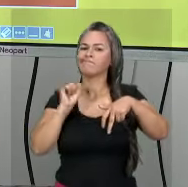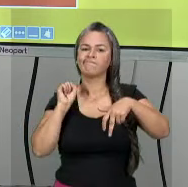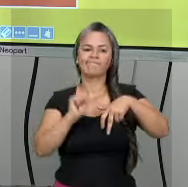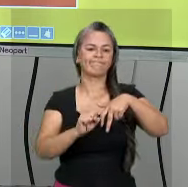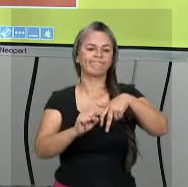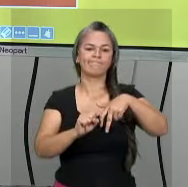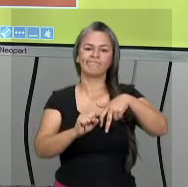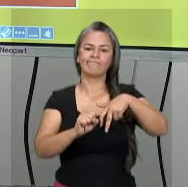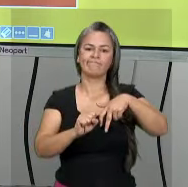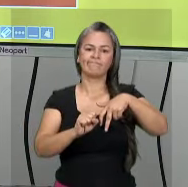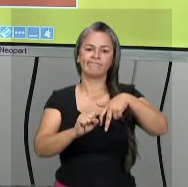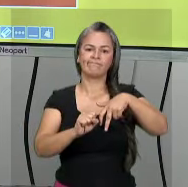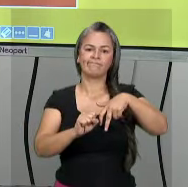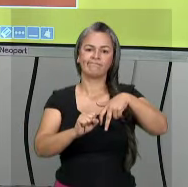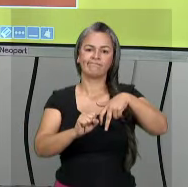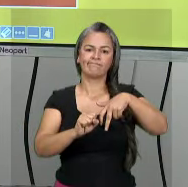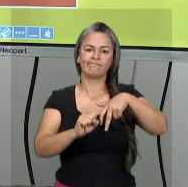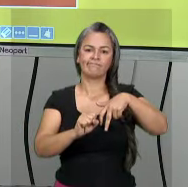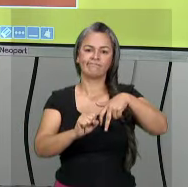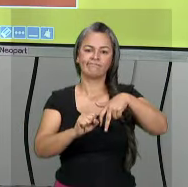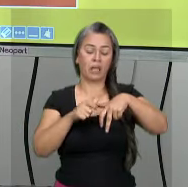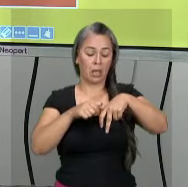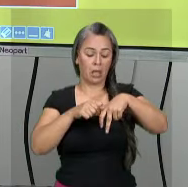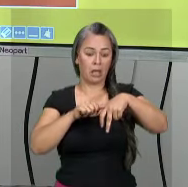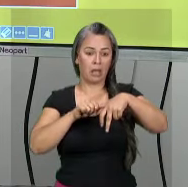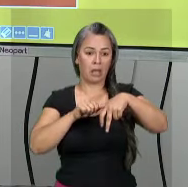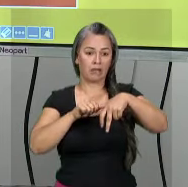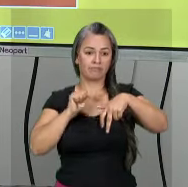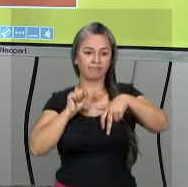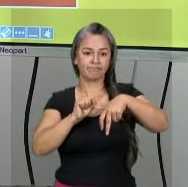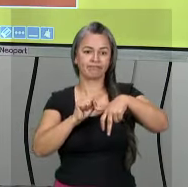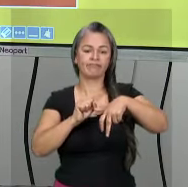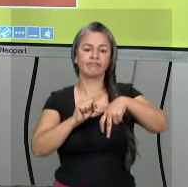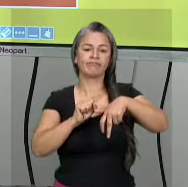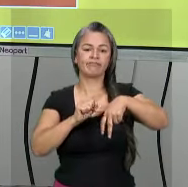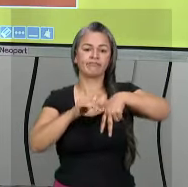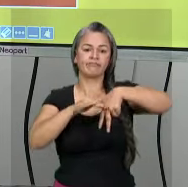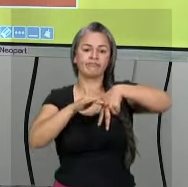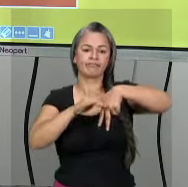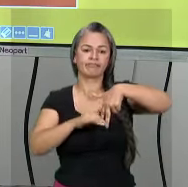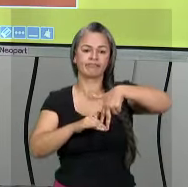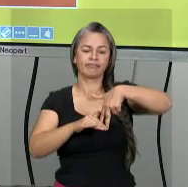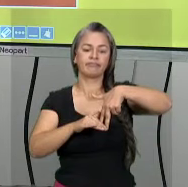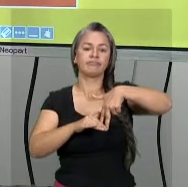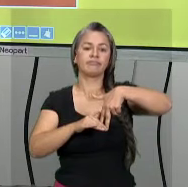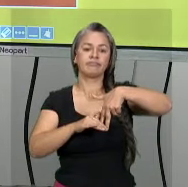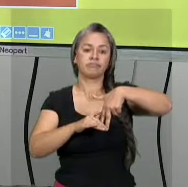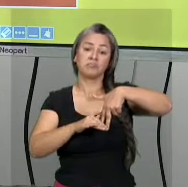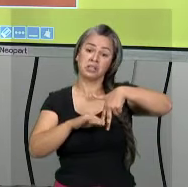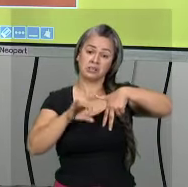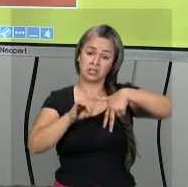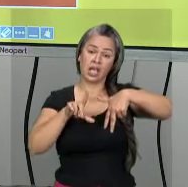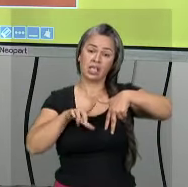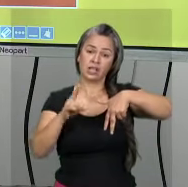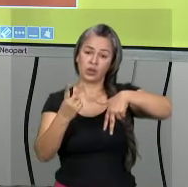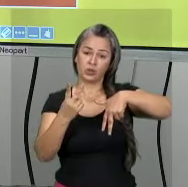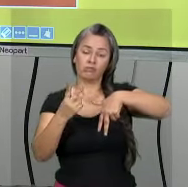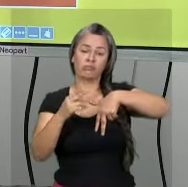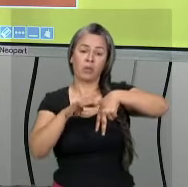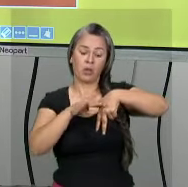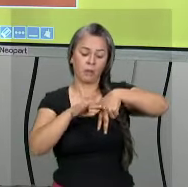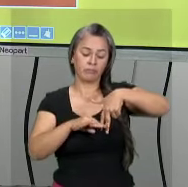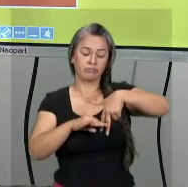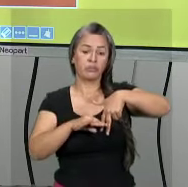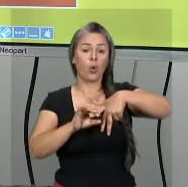não movimentava mais os braços, né? Ela poderia ficar totalmente paralisada. Então, foi uma